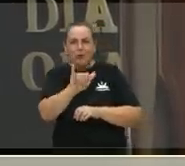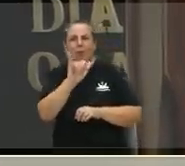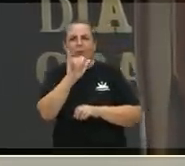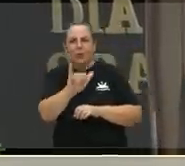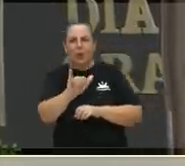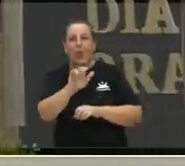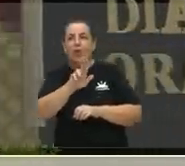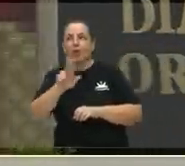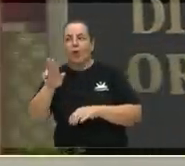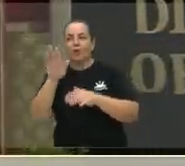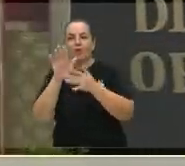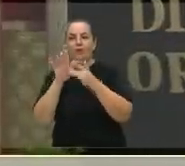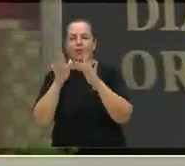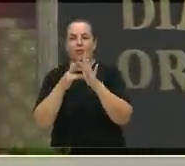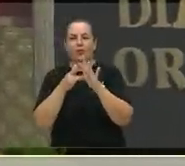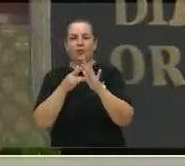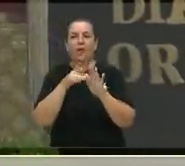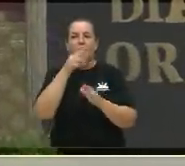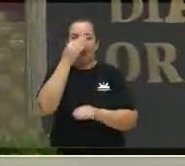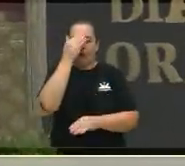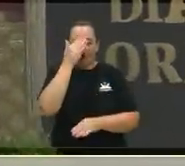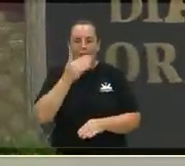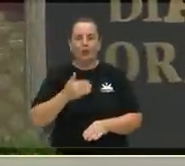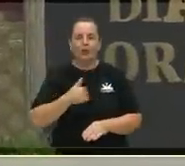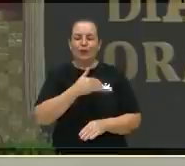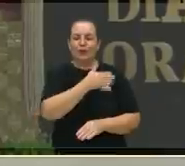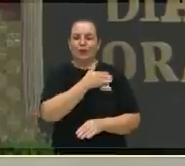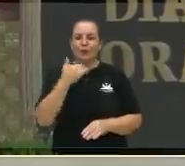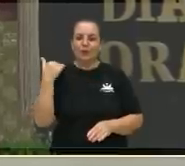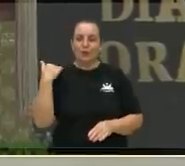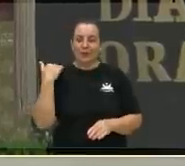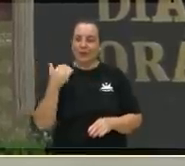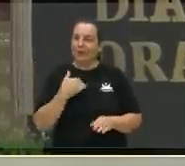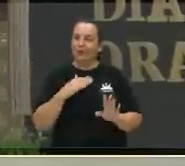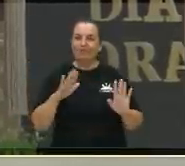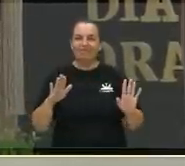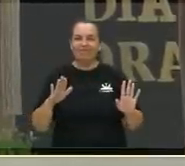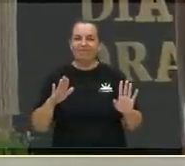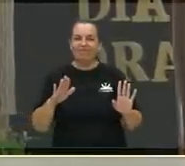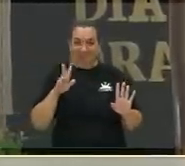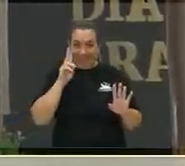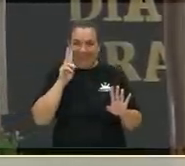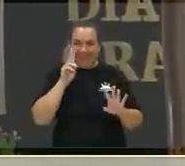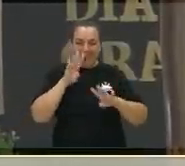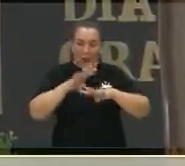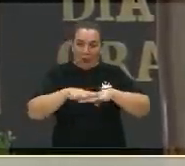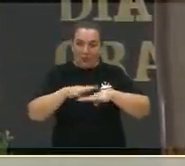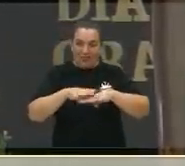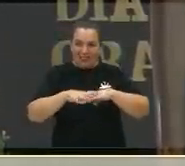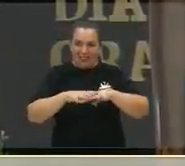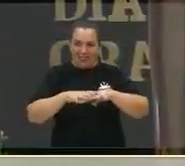e teremos que viver esse tempo salvo raras